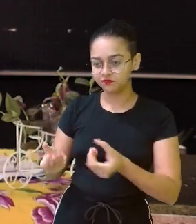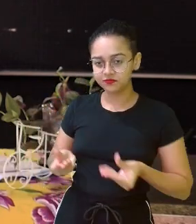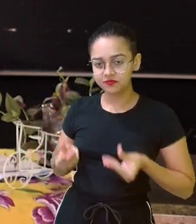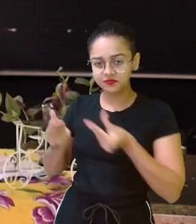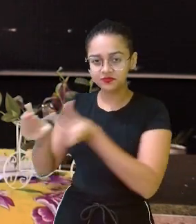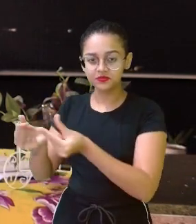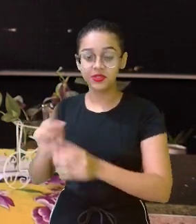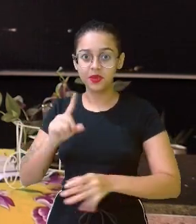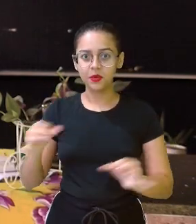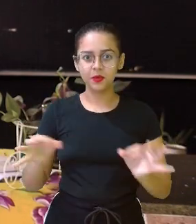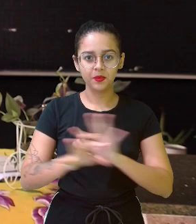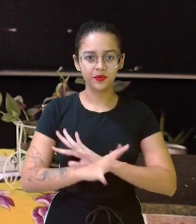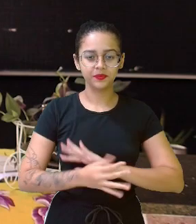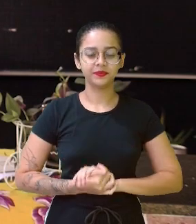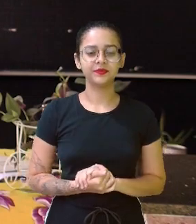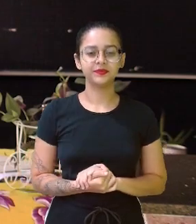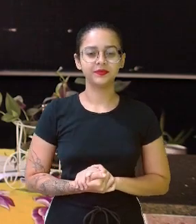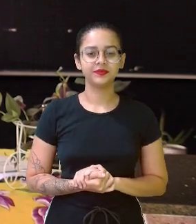ficar pronto.